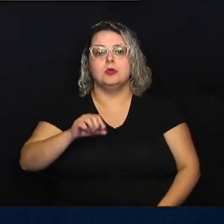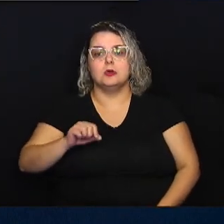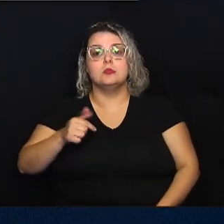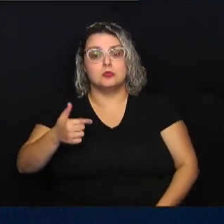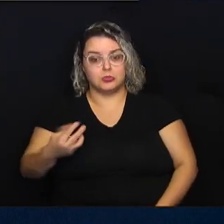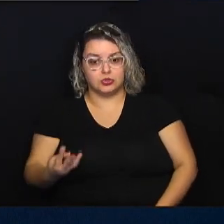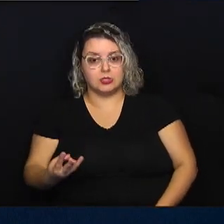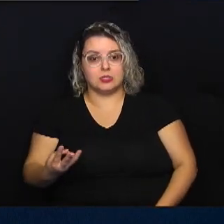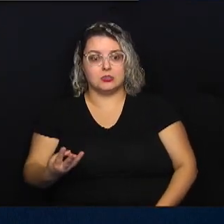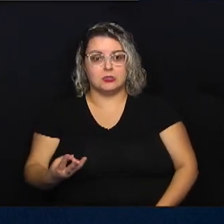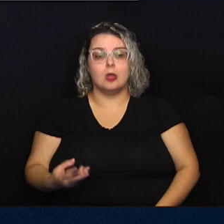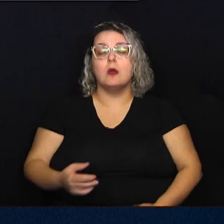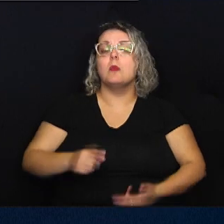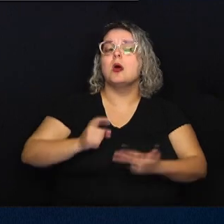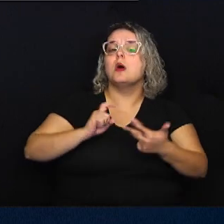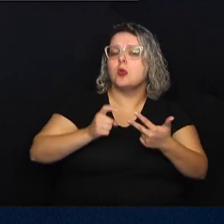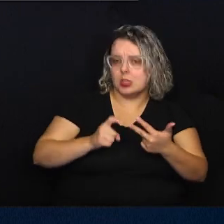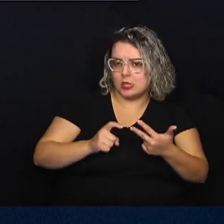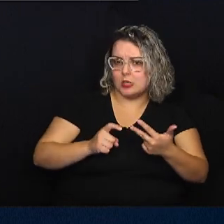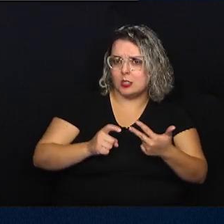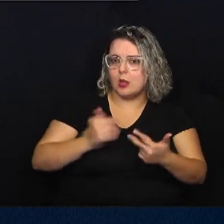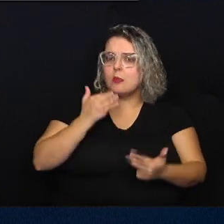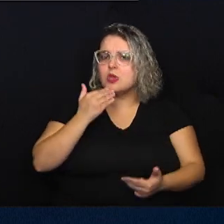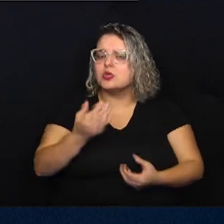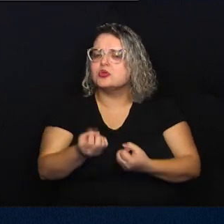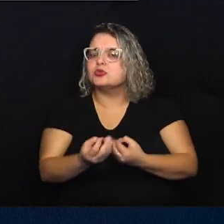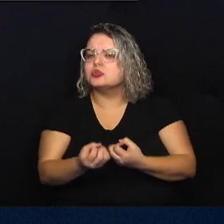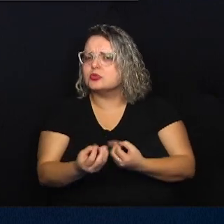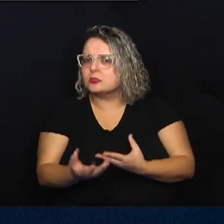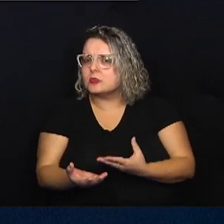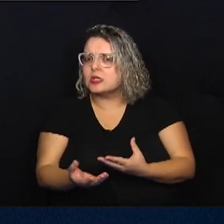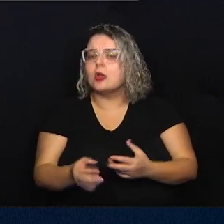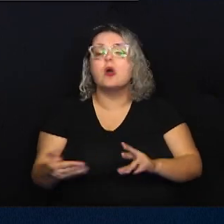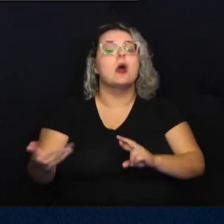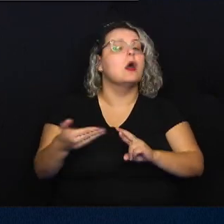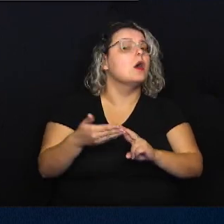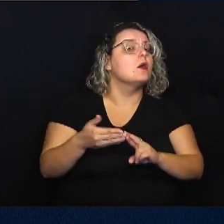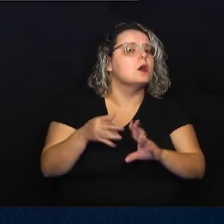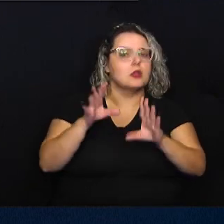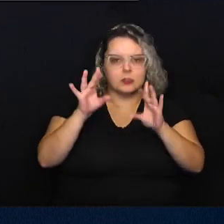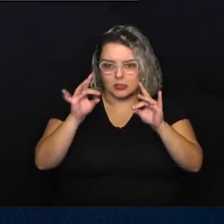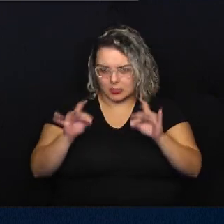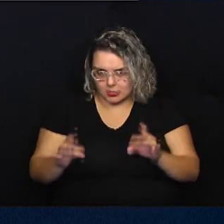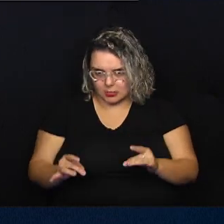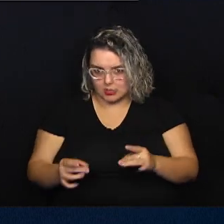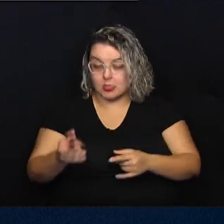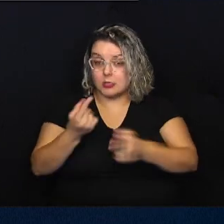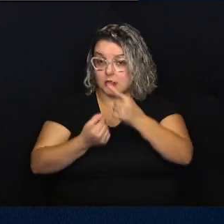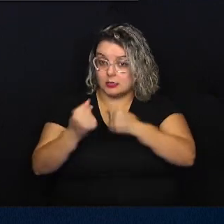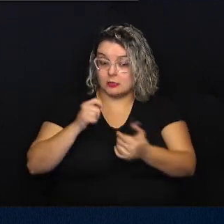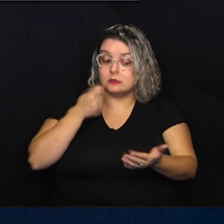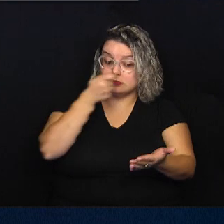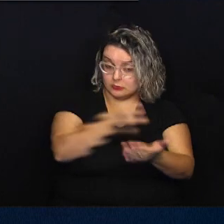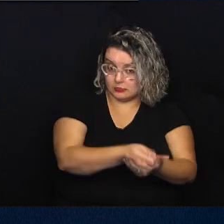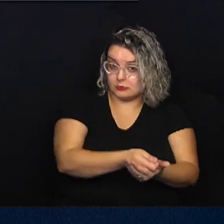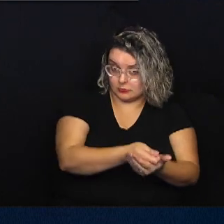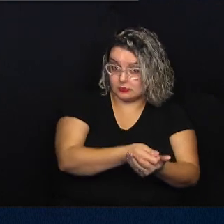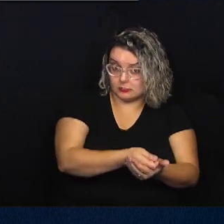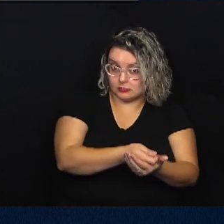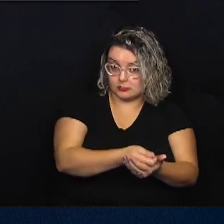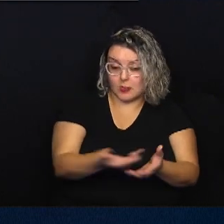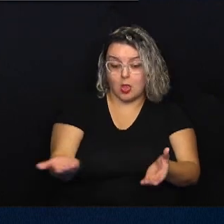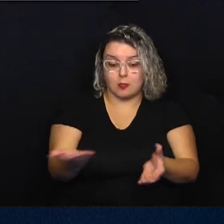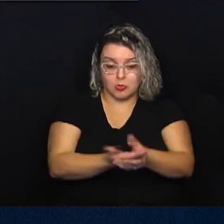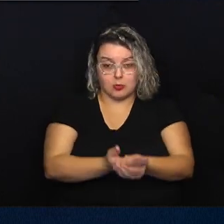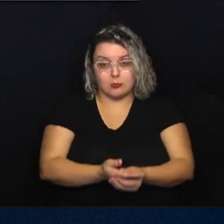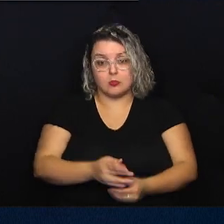866/2023 para o Executivo, solicitando informações referente aos detalhes da destinação de emendas impositivas protocoladas